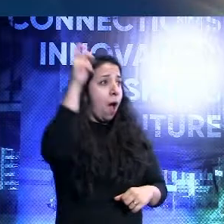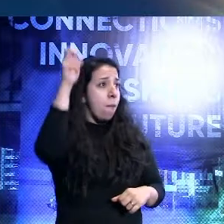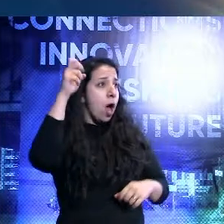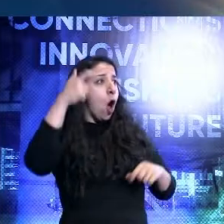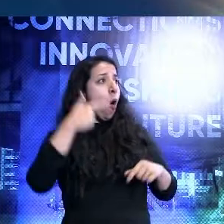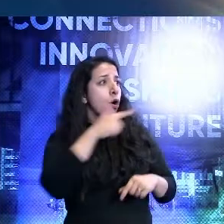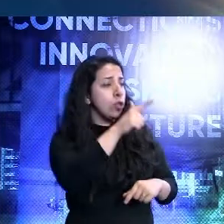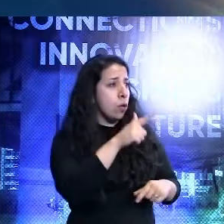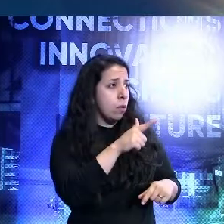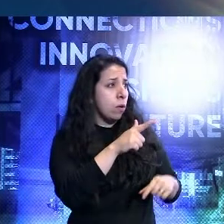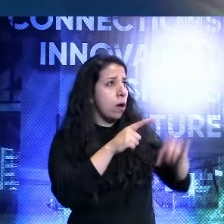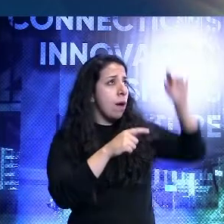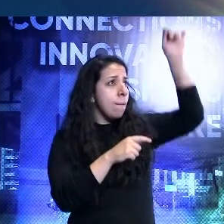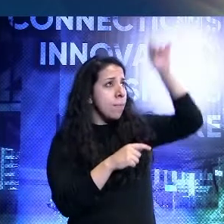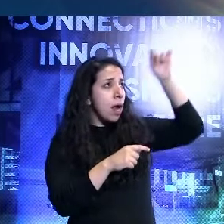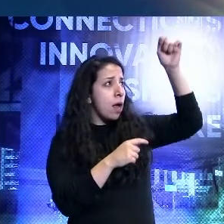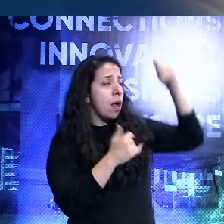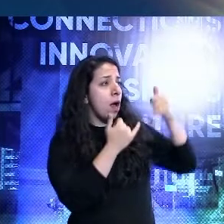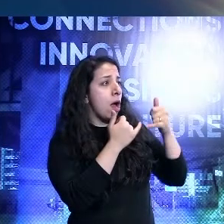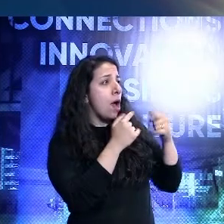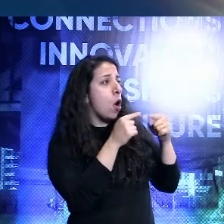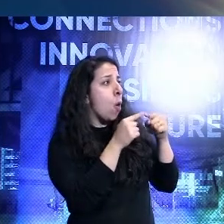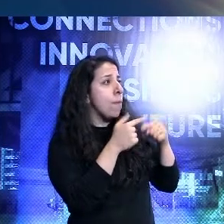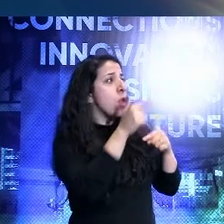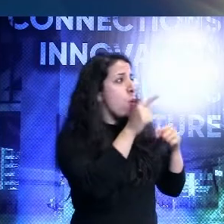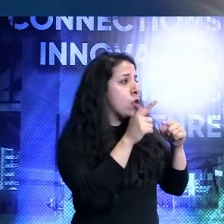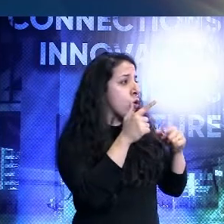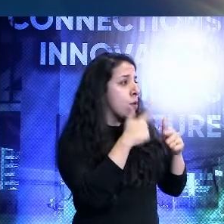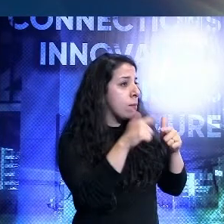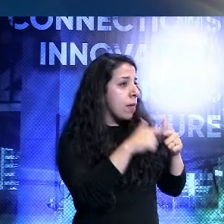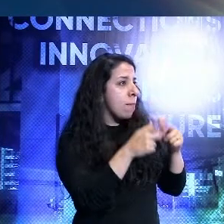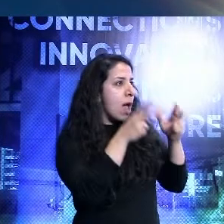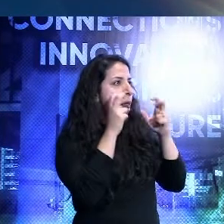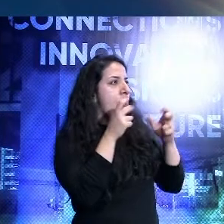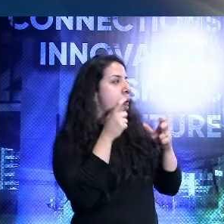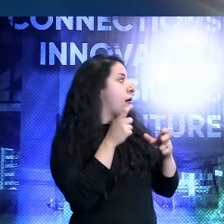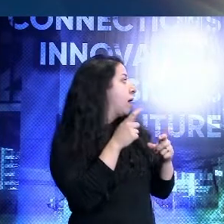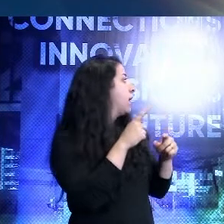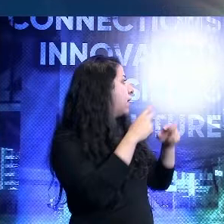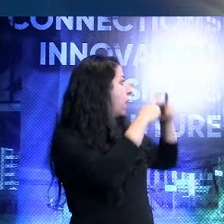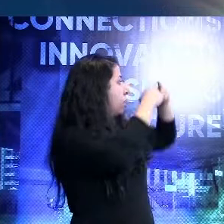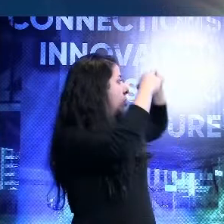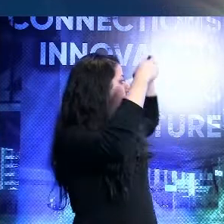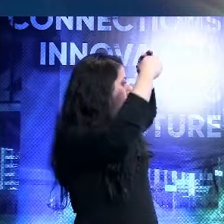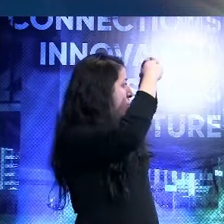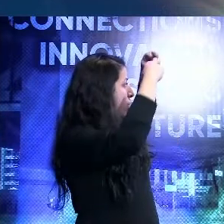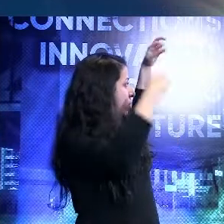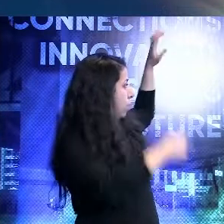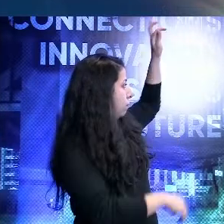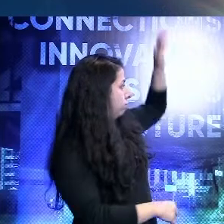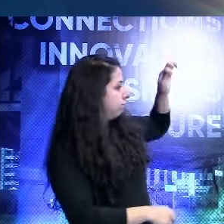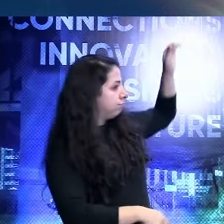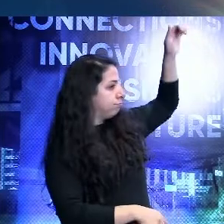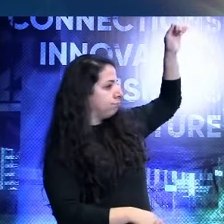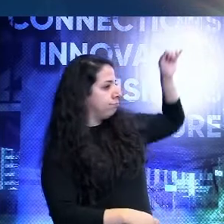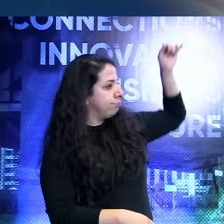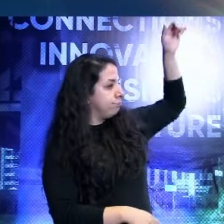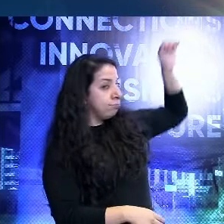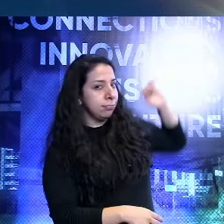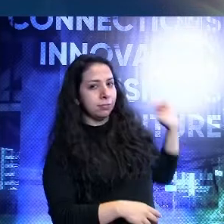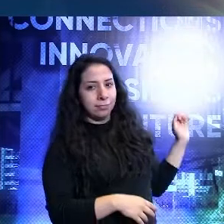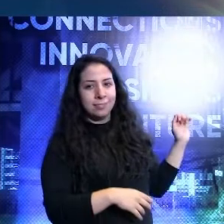Enfim. E aí, gente, está aqui as cordinhas, né? Para não deixar mentir. E aí, uma das montadoras na época, cara, vamos copiar tudo, inclusive